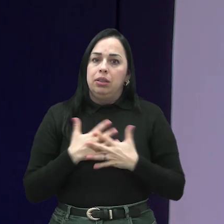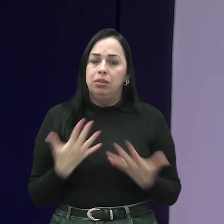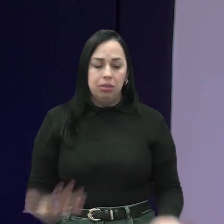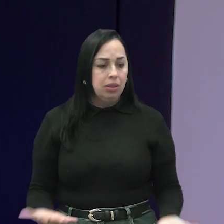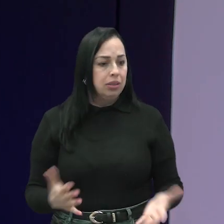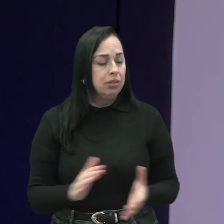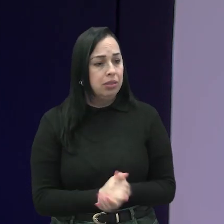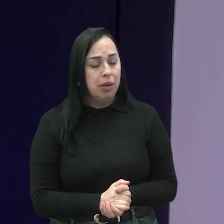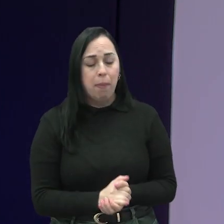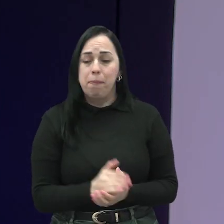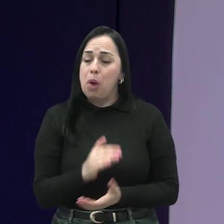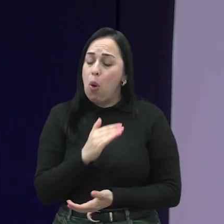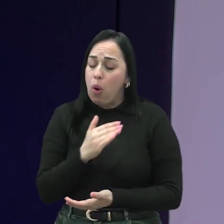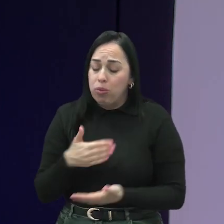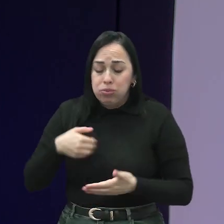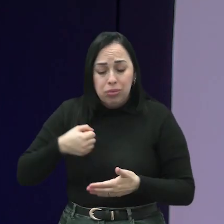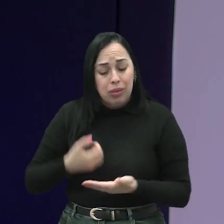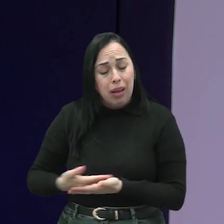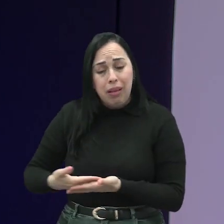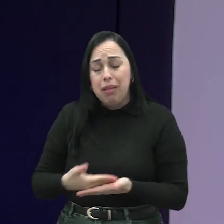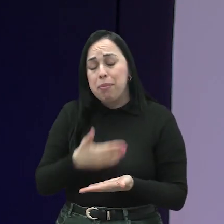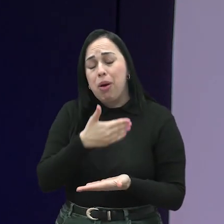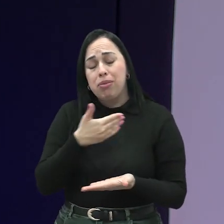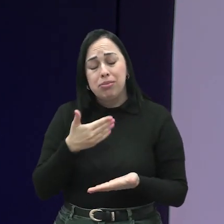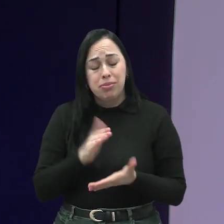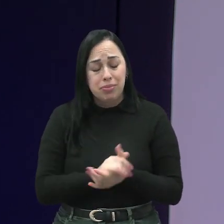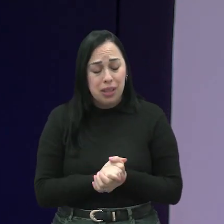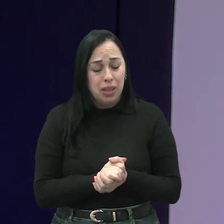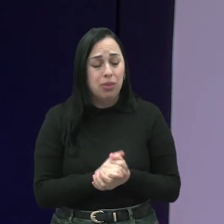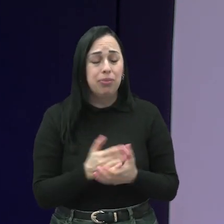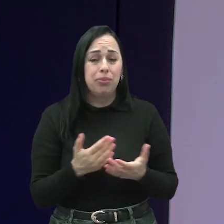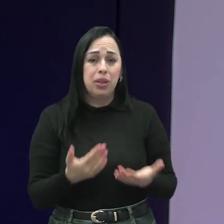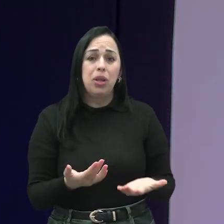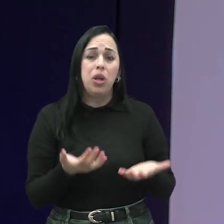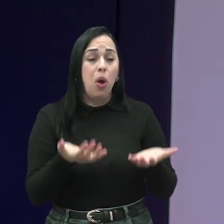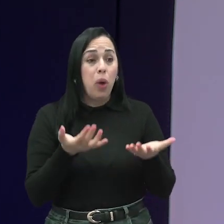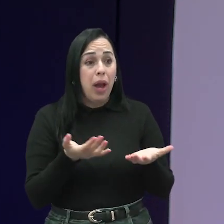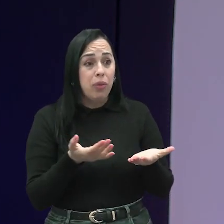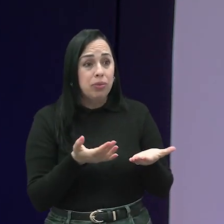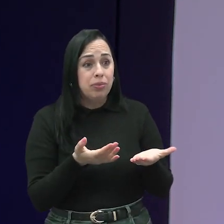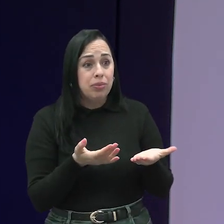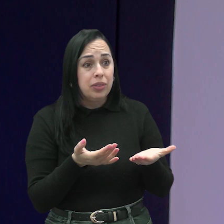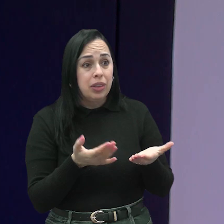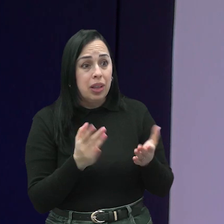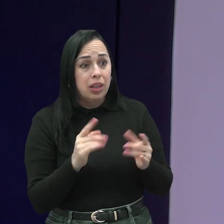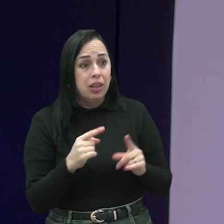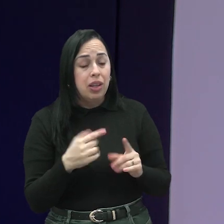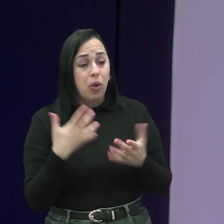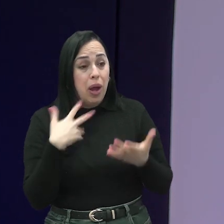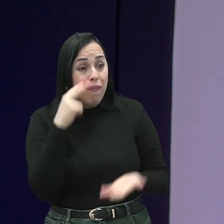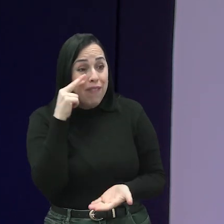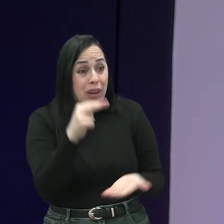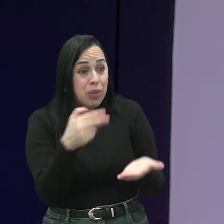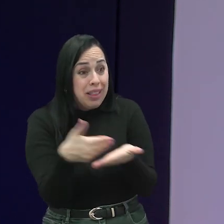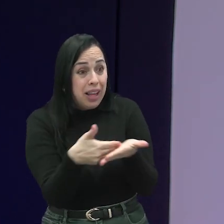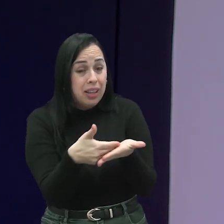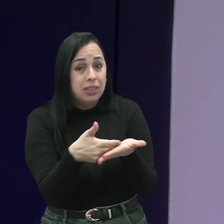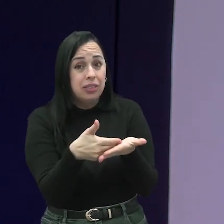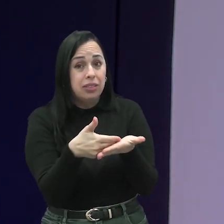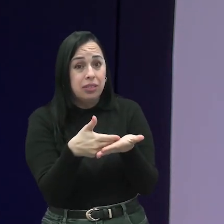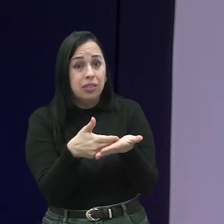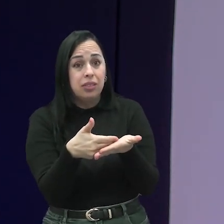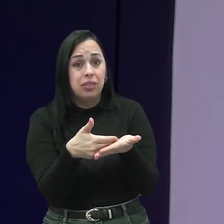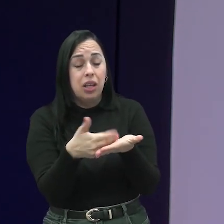como assim? Aí você pergunta, não, você perdeu, morreu. E daí eu falei, então tá, eu queria ver o